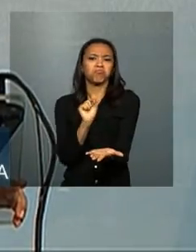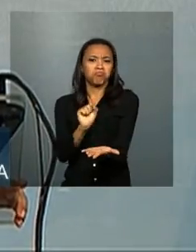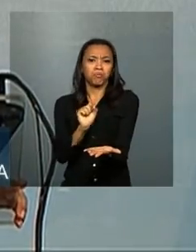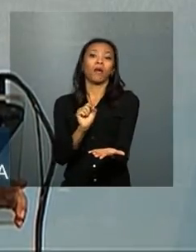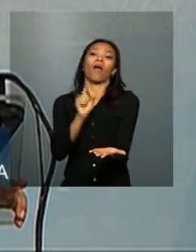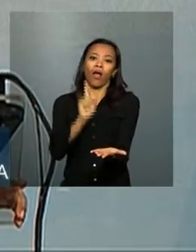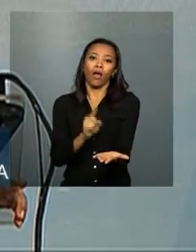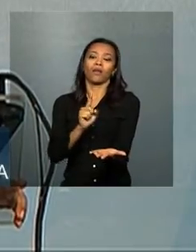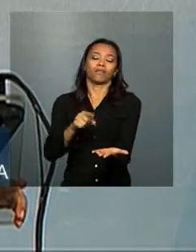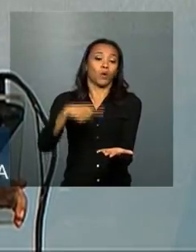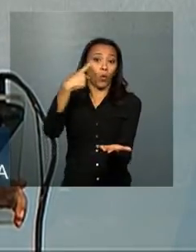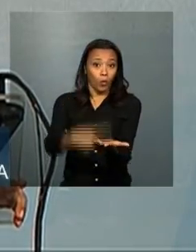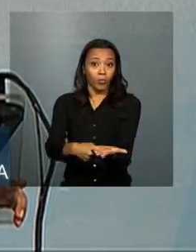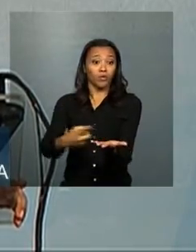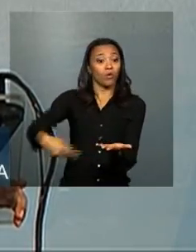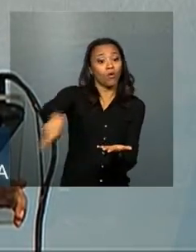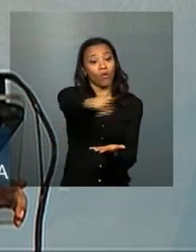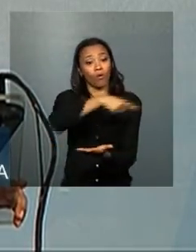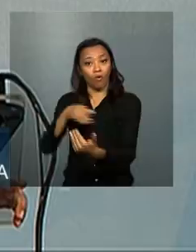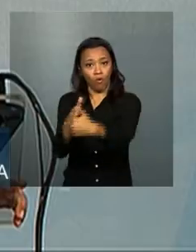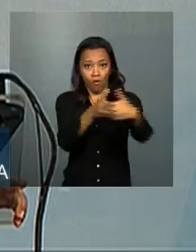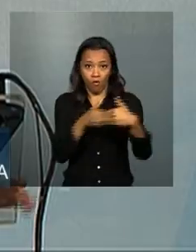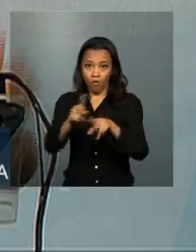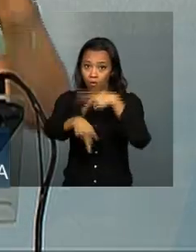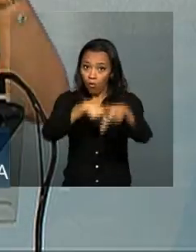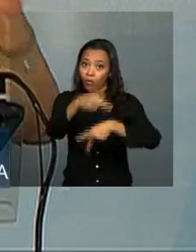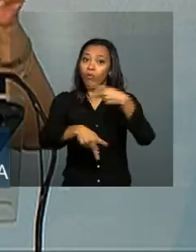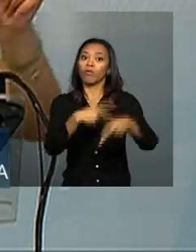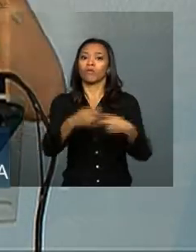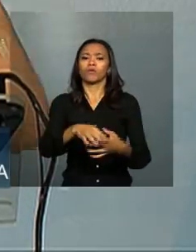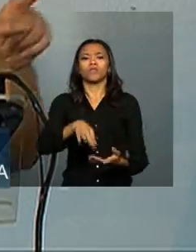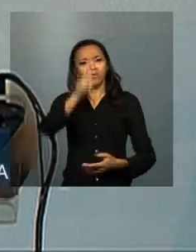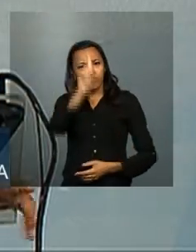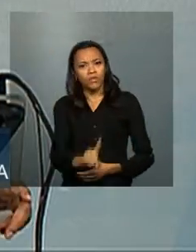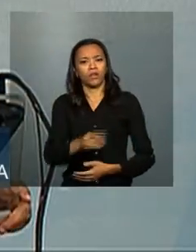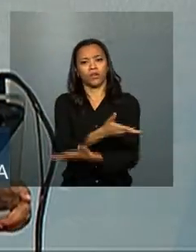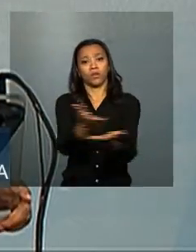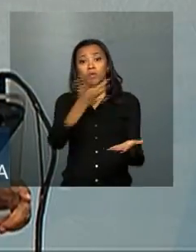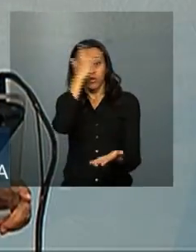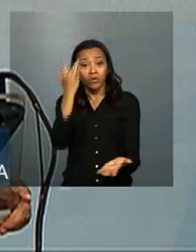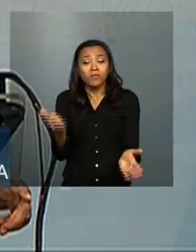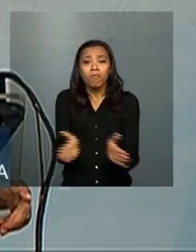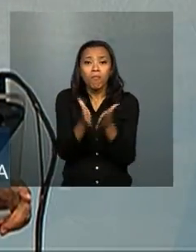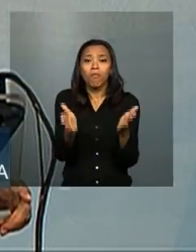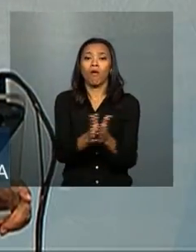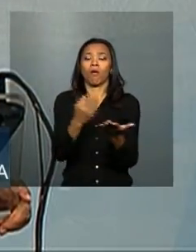a população e a cidadania desse país, com o povo pobre desse país.